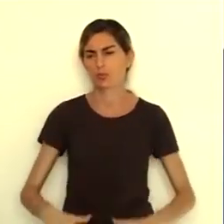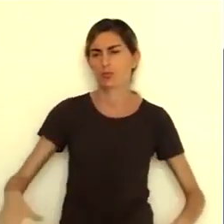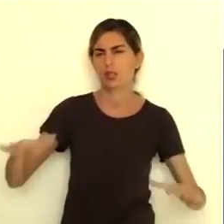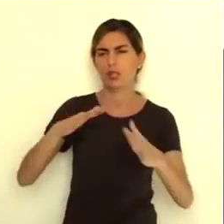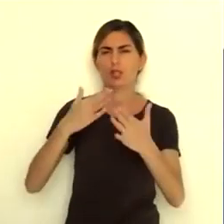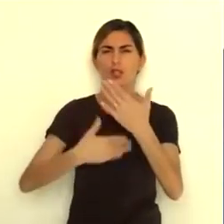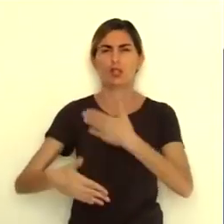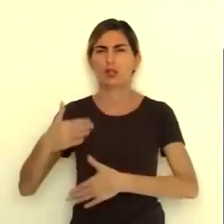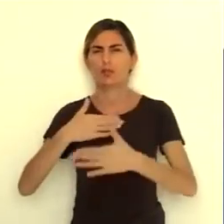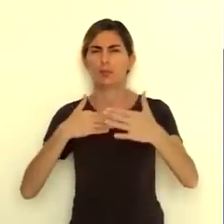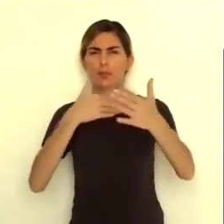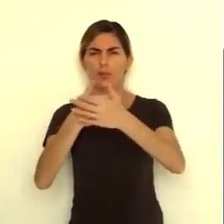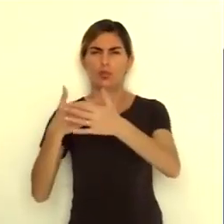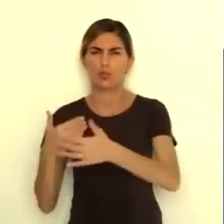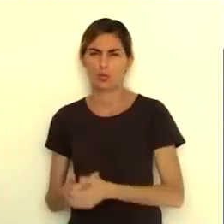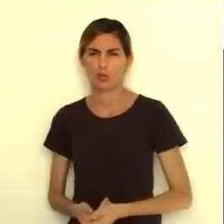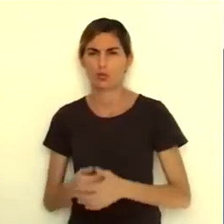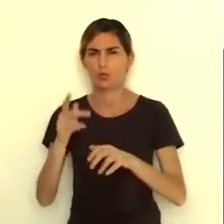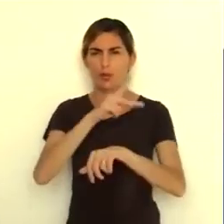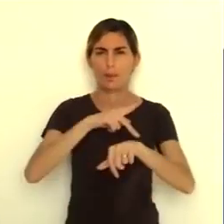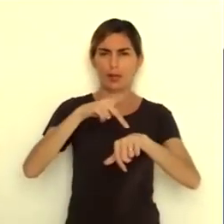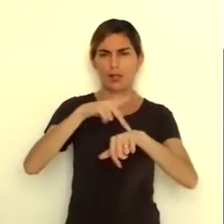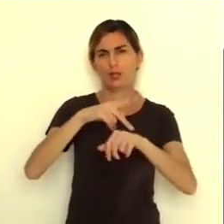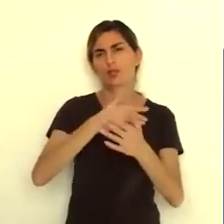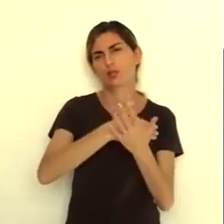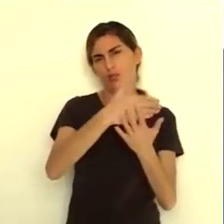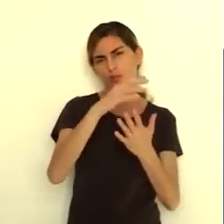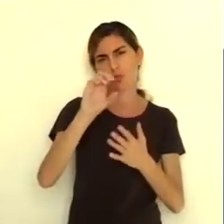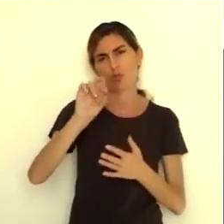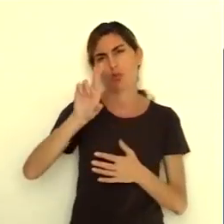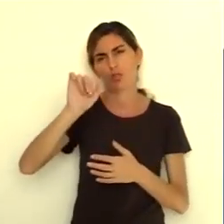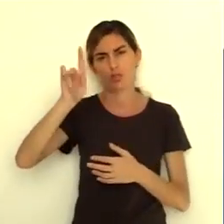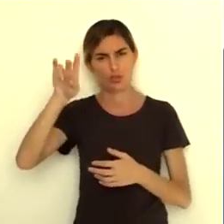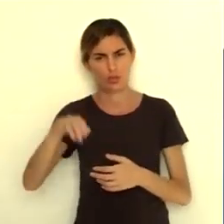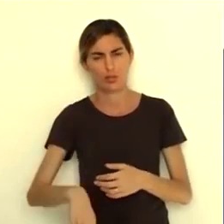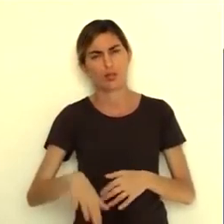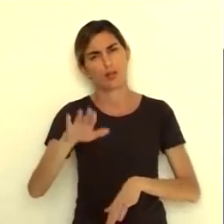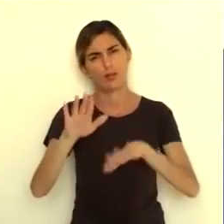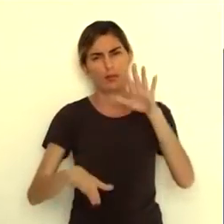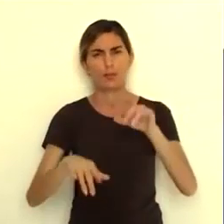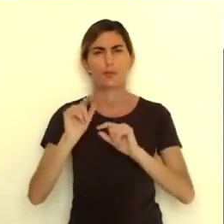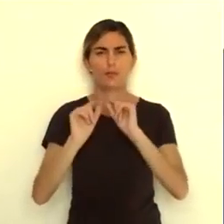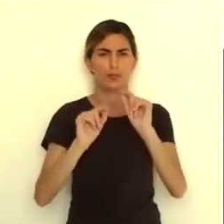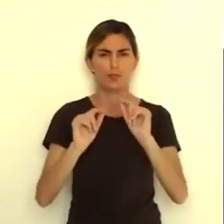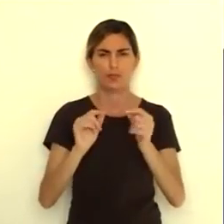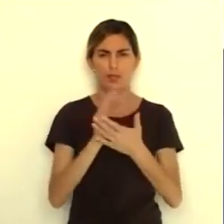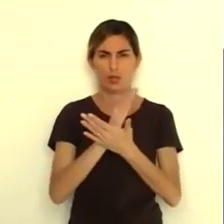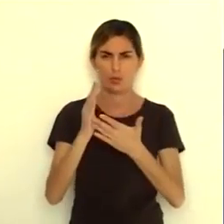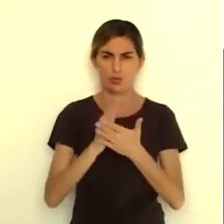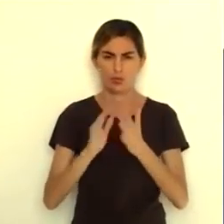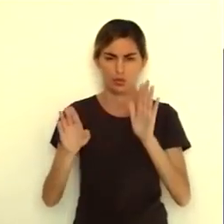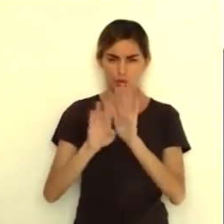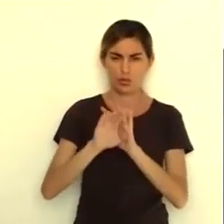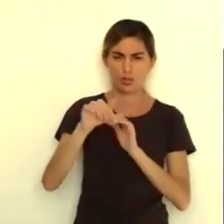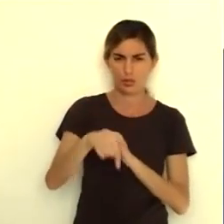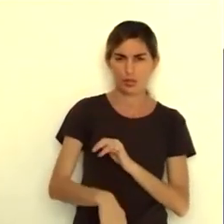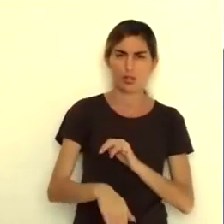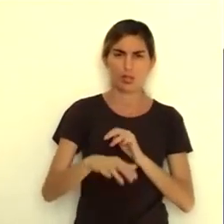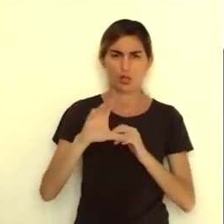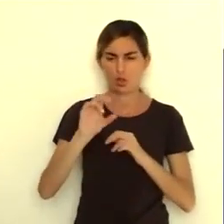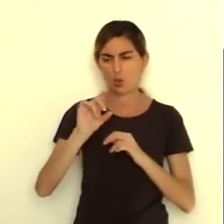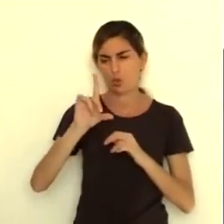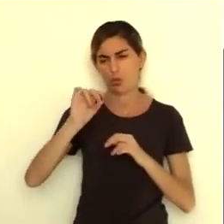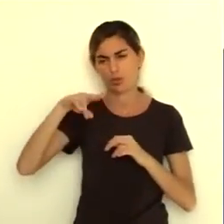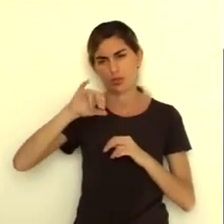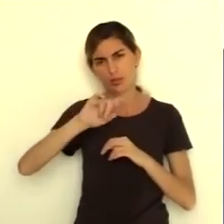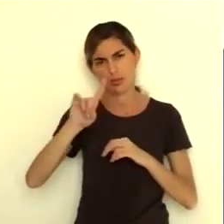ao meio, muito mais próxima com os países de origem, né? Apesar de que, ao chegar aqui no